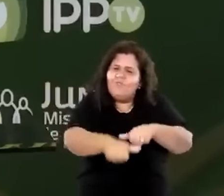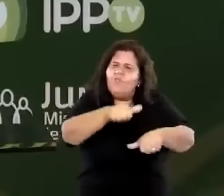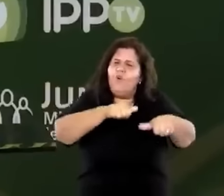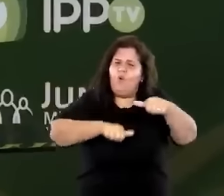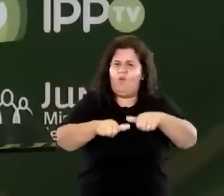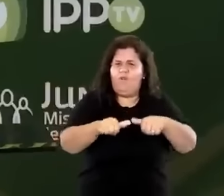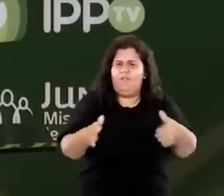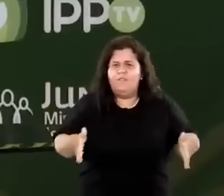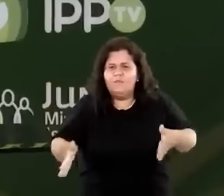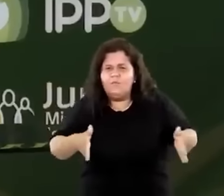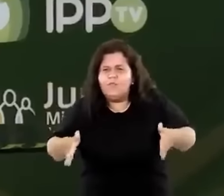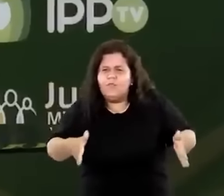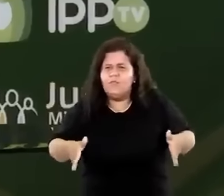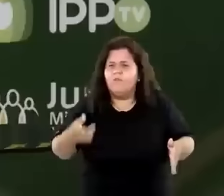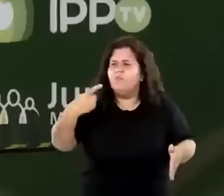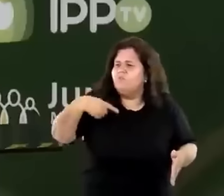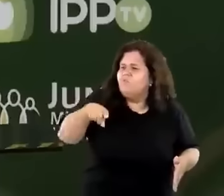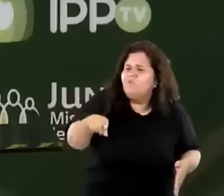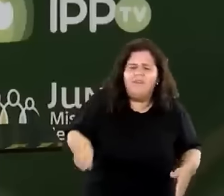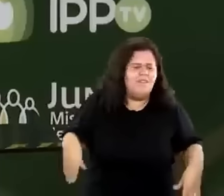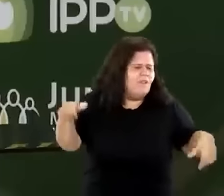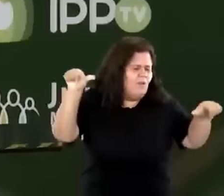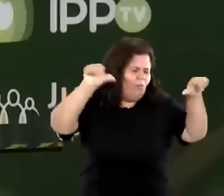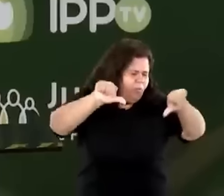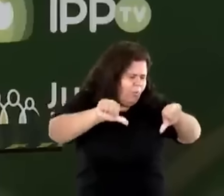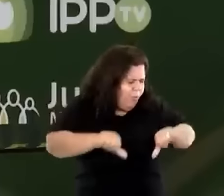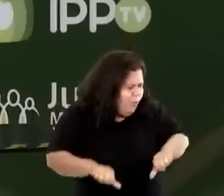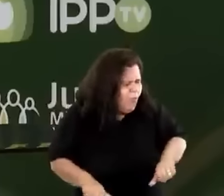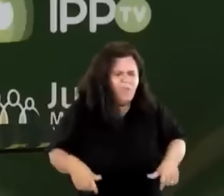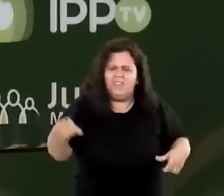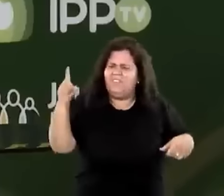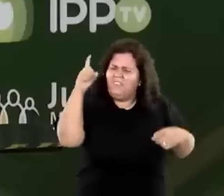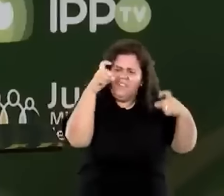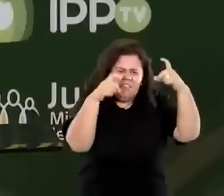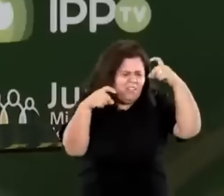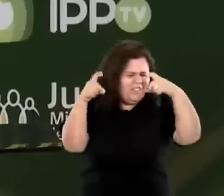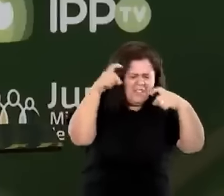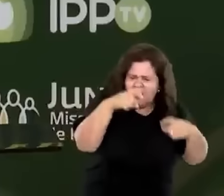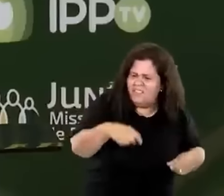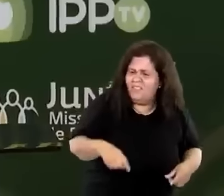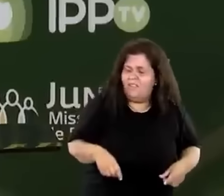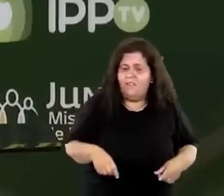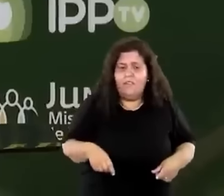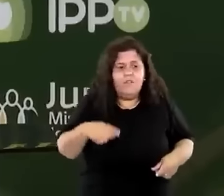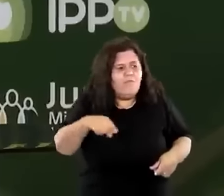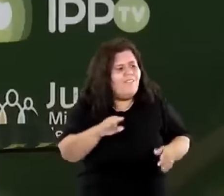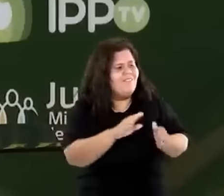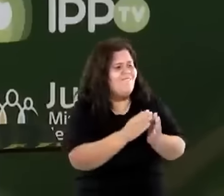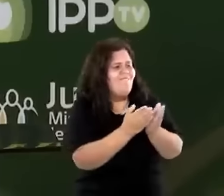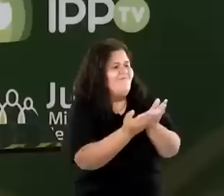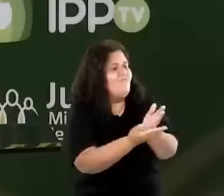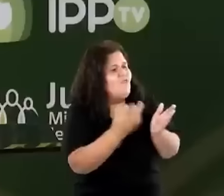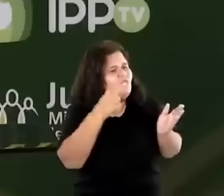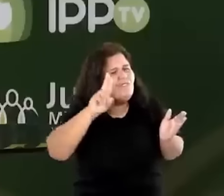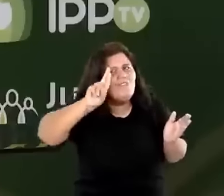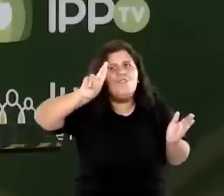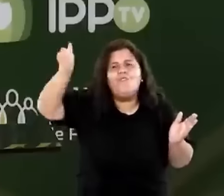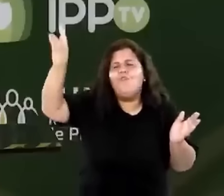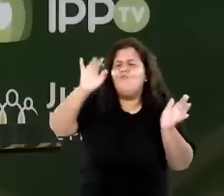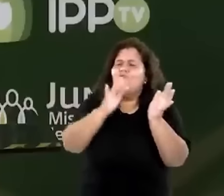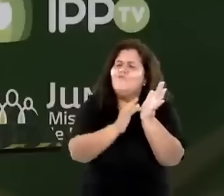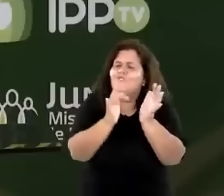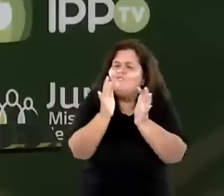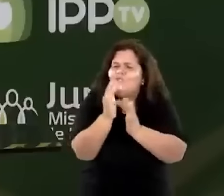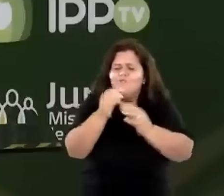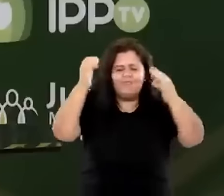quando tudo parecia perdido quando a crise era medonha diz a escritura que o Senhor Jesus